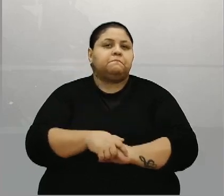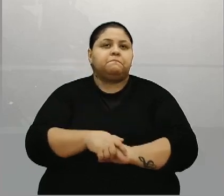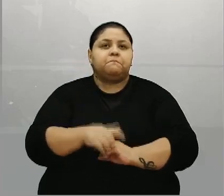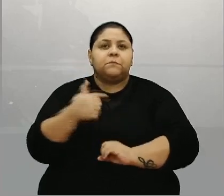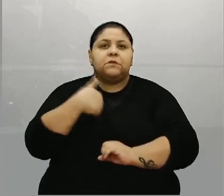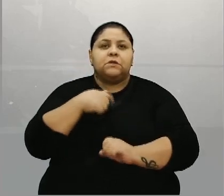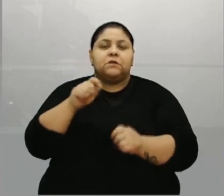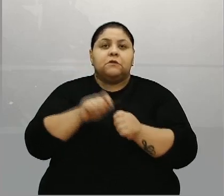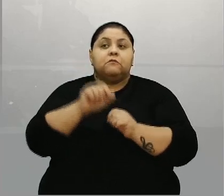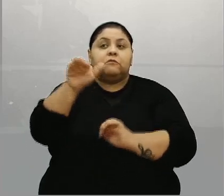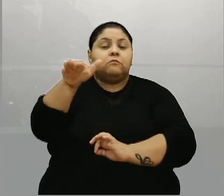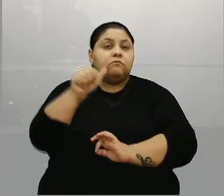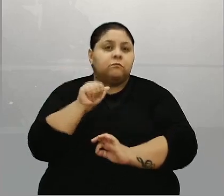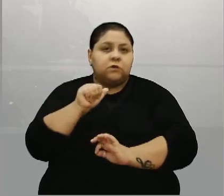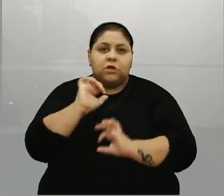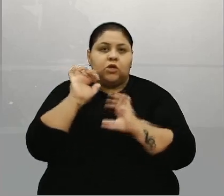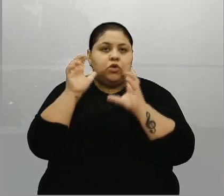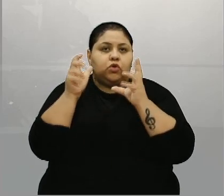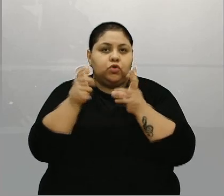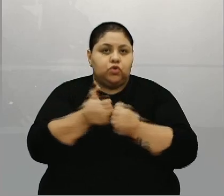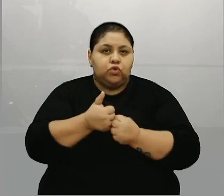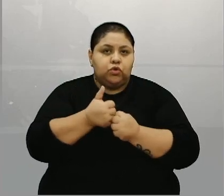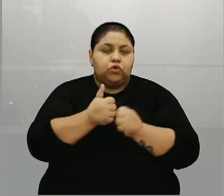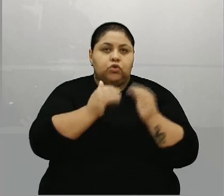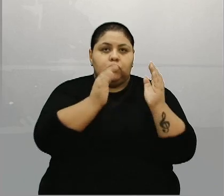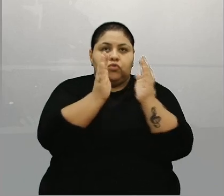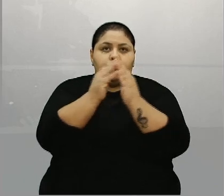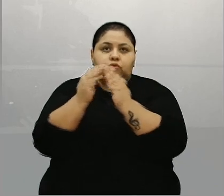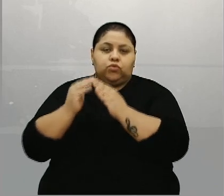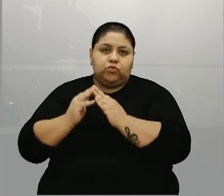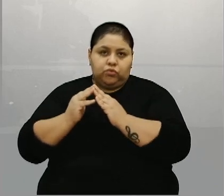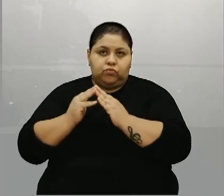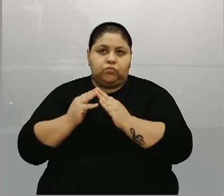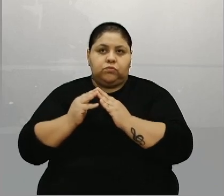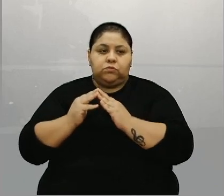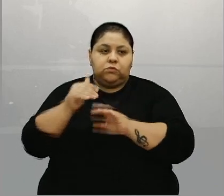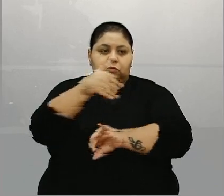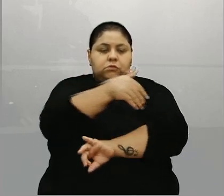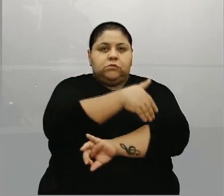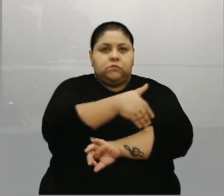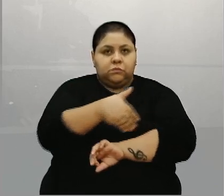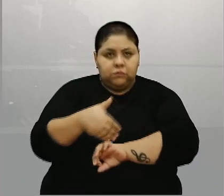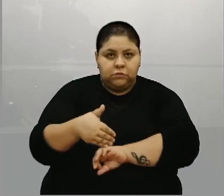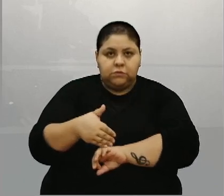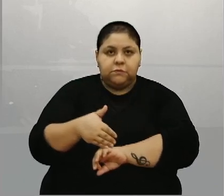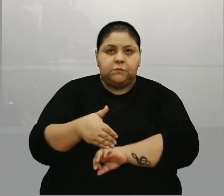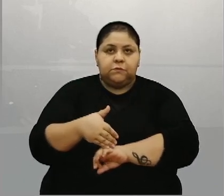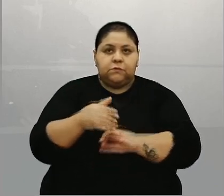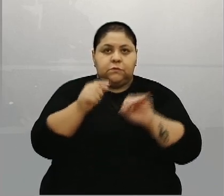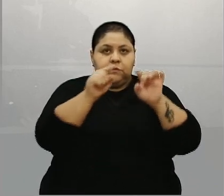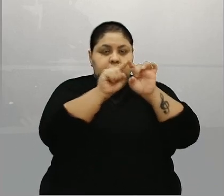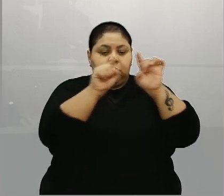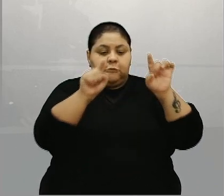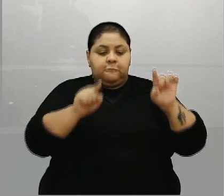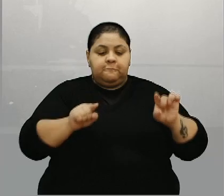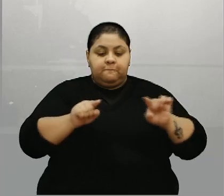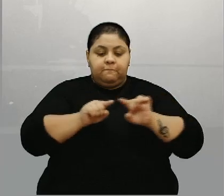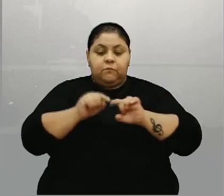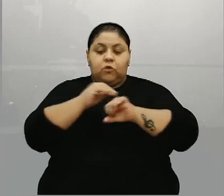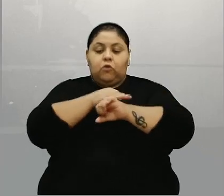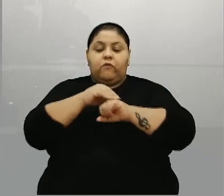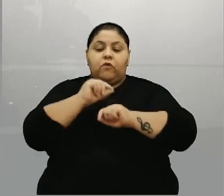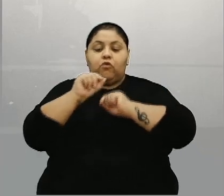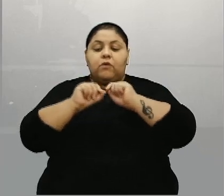fiz, chamei todos os moradores dessa rua, dessa quadra, e conversemos o que nós